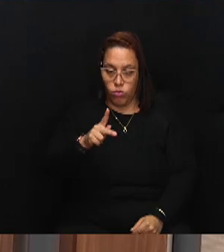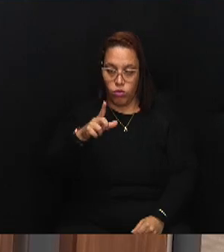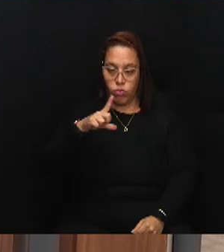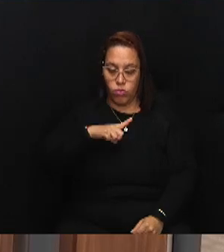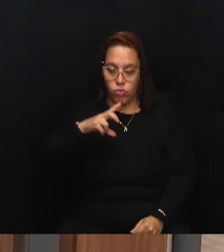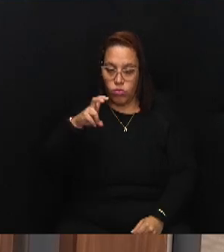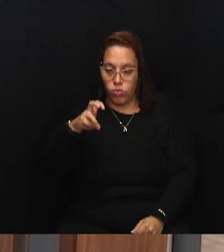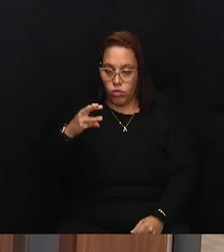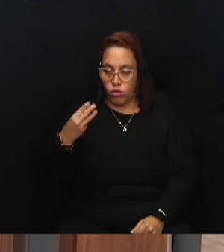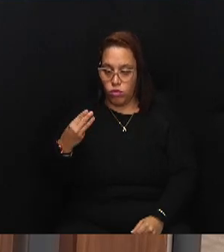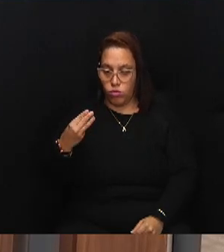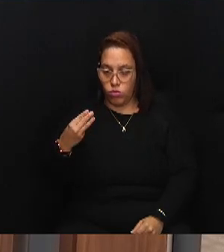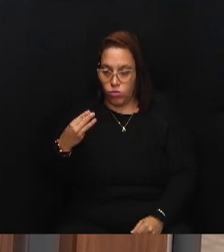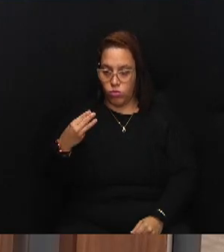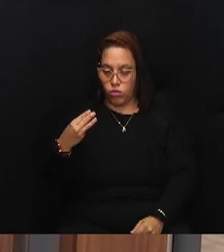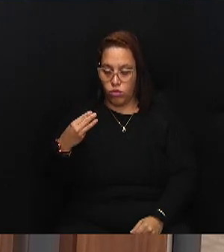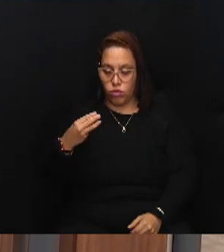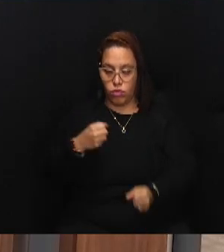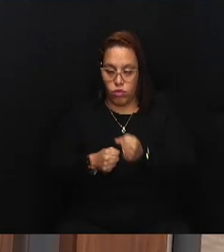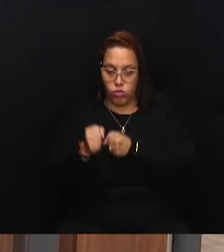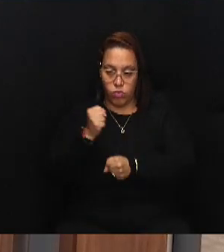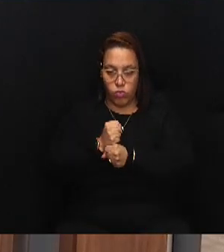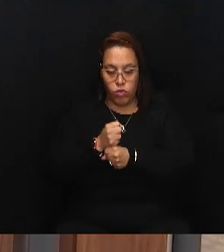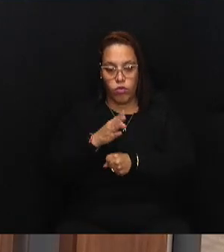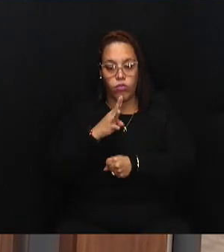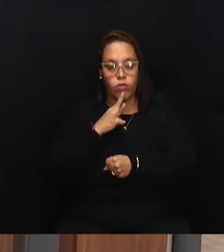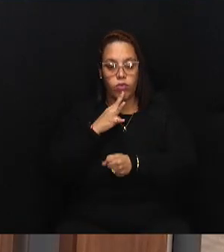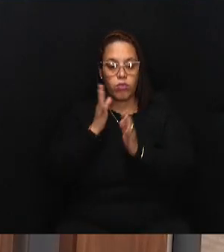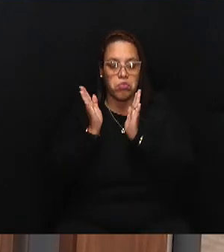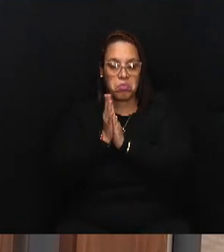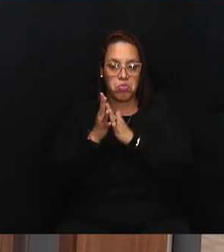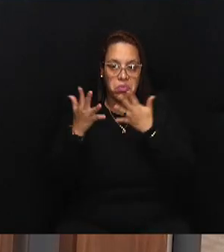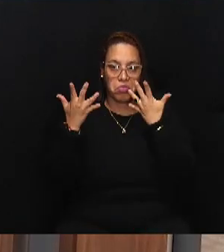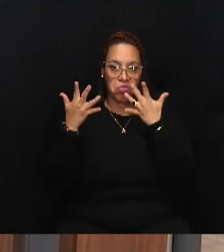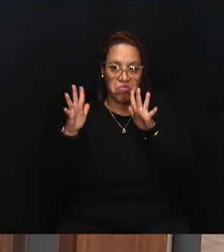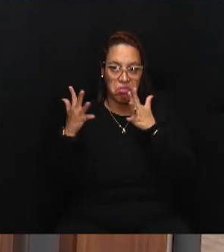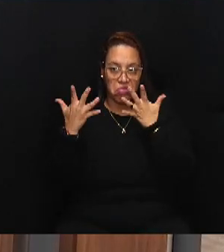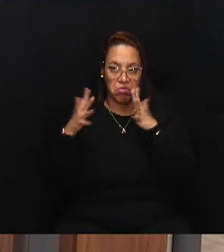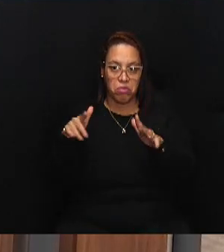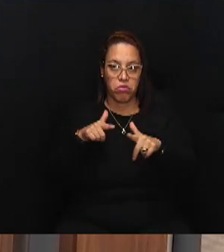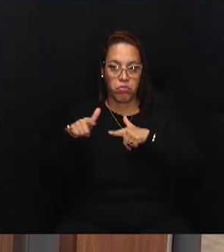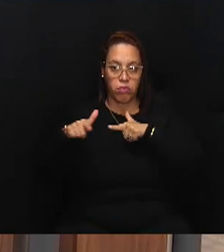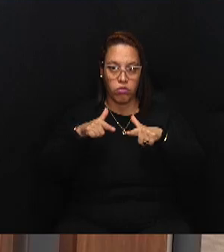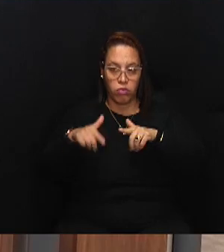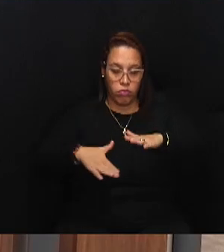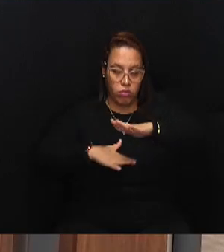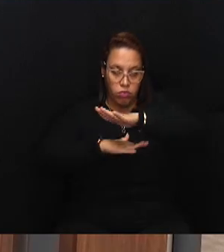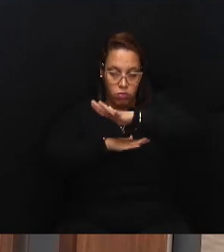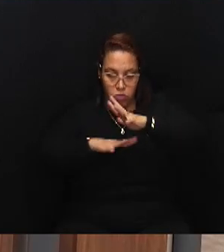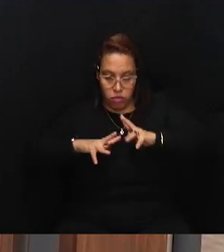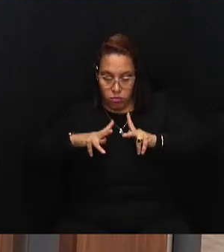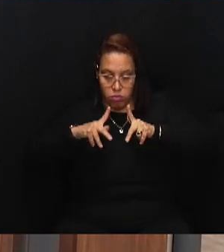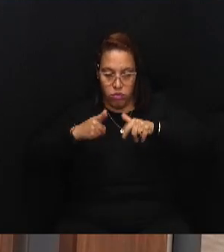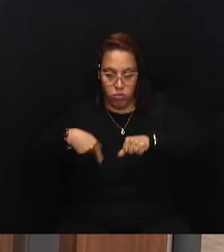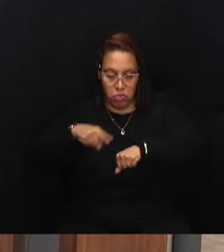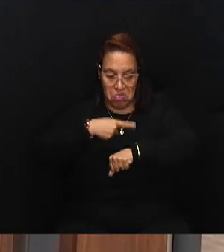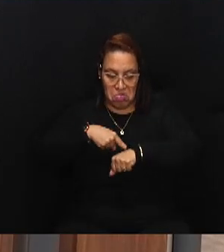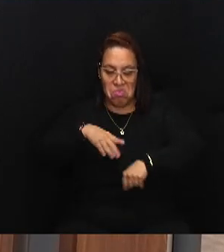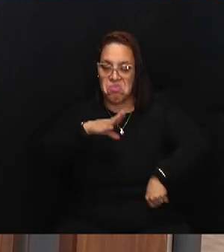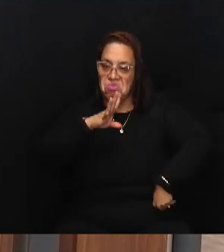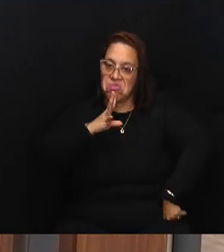que eu conheço essa casa. Quero parabenizar pelo trabalho dessa casa a todo esse tempo que eu